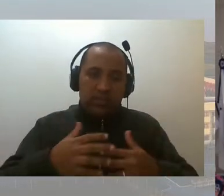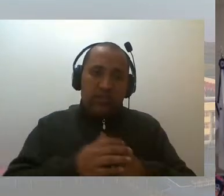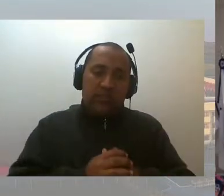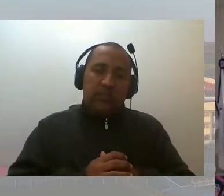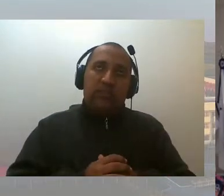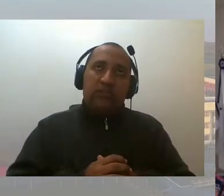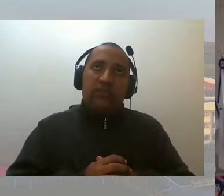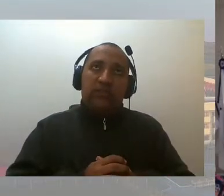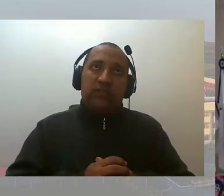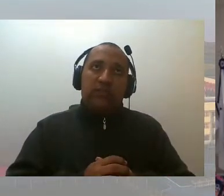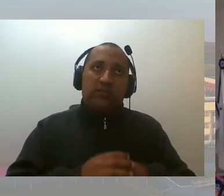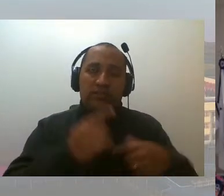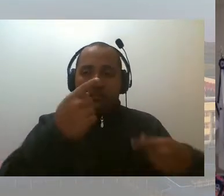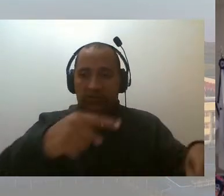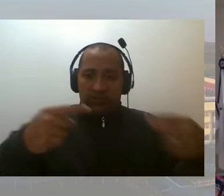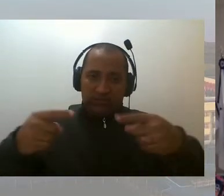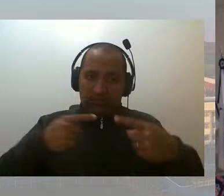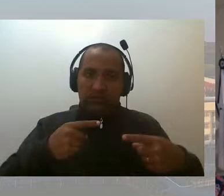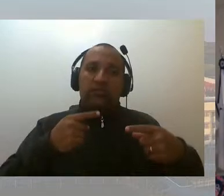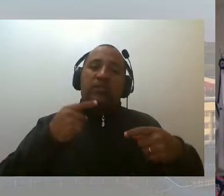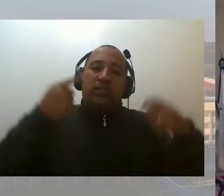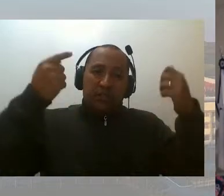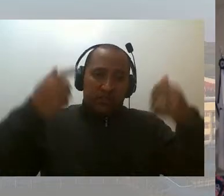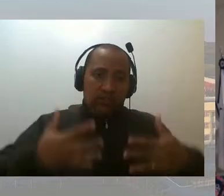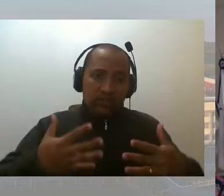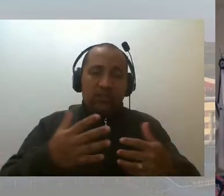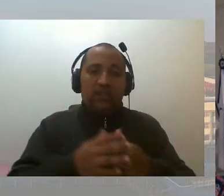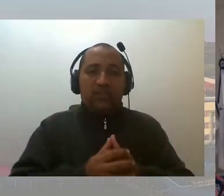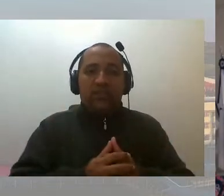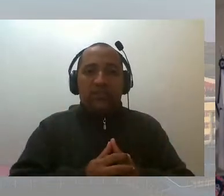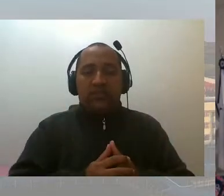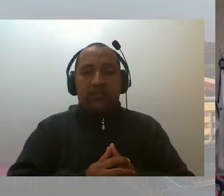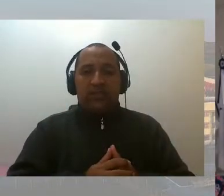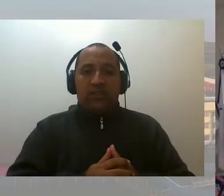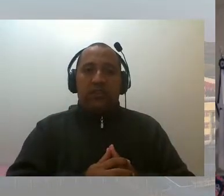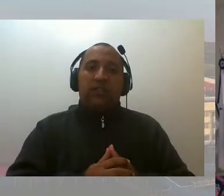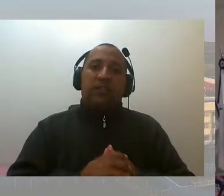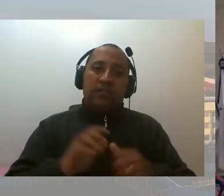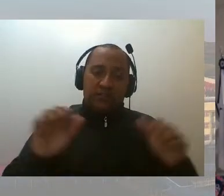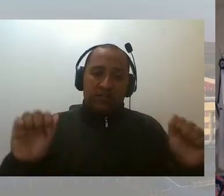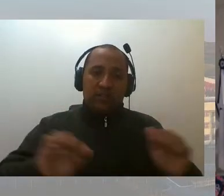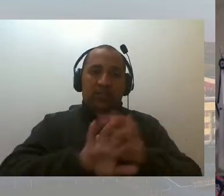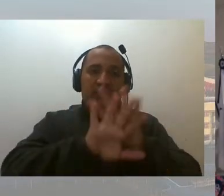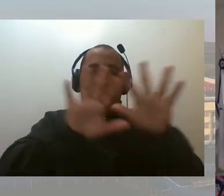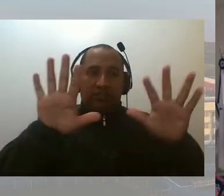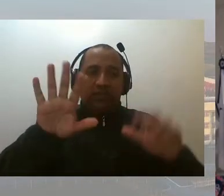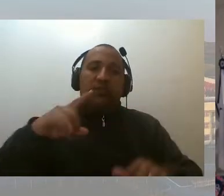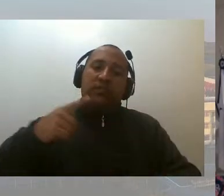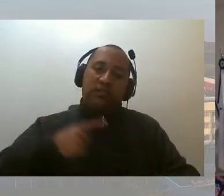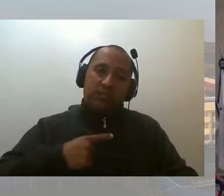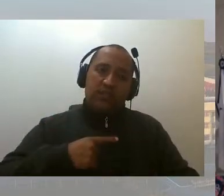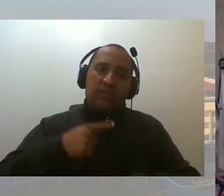bem discutido aqui e bem, não gosto de usar esses termos, mas bem esclarecido que